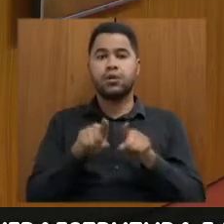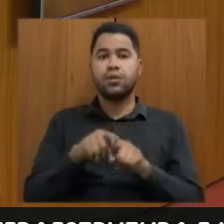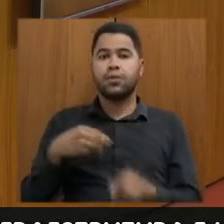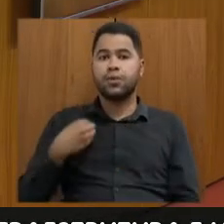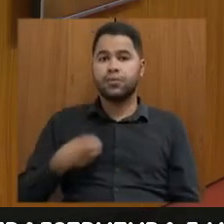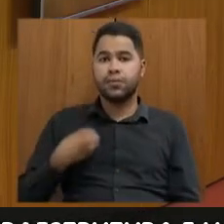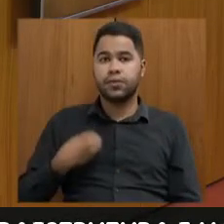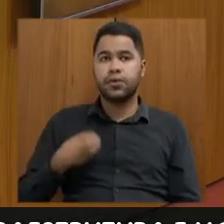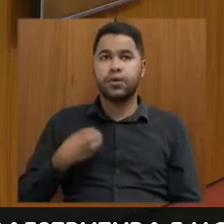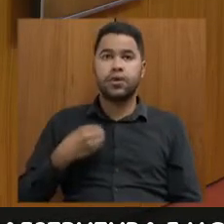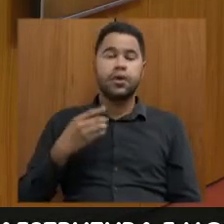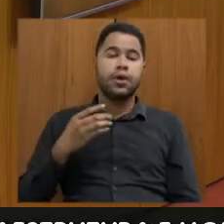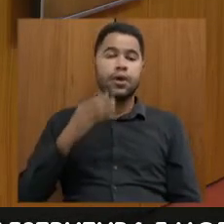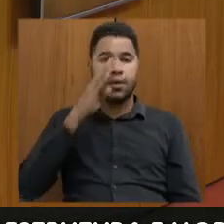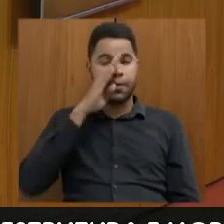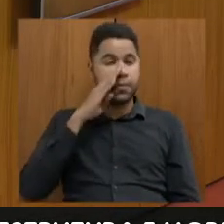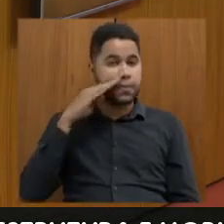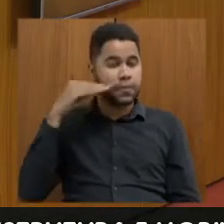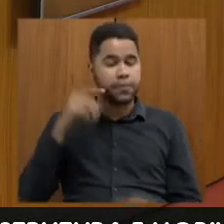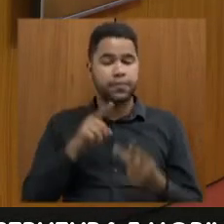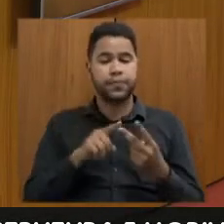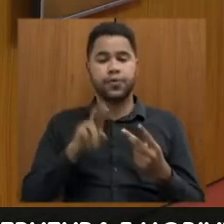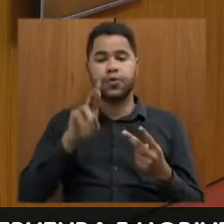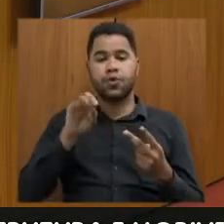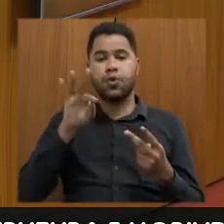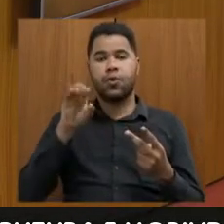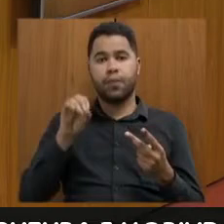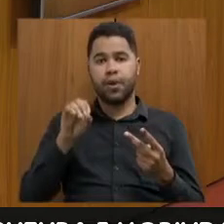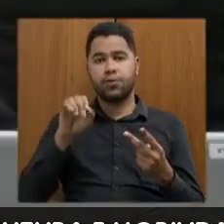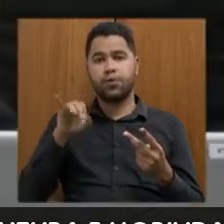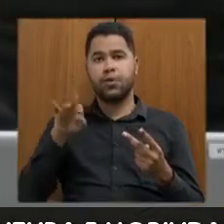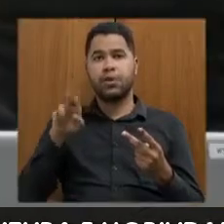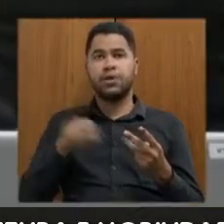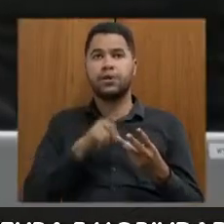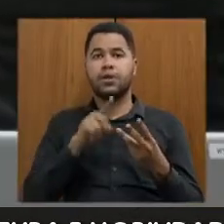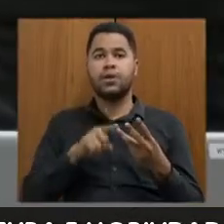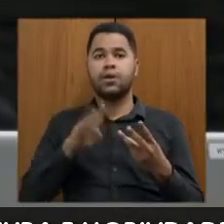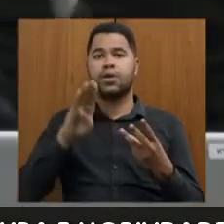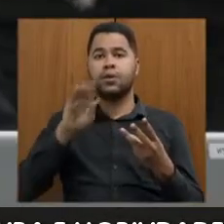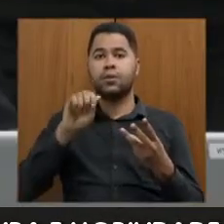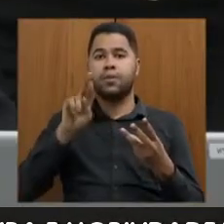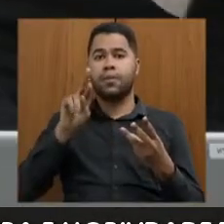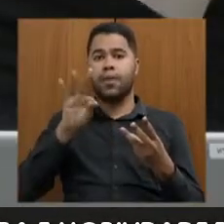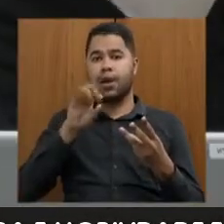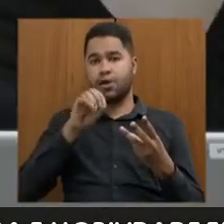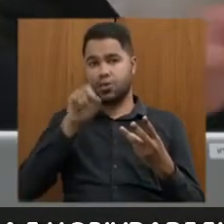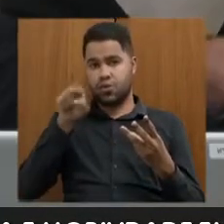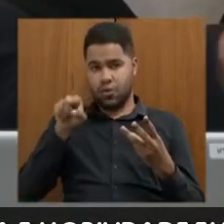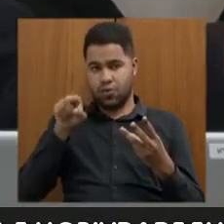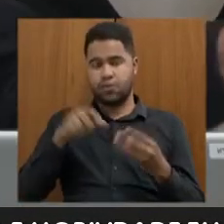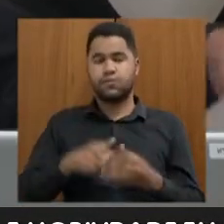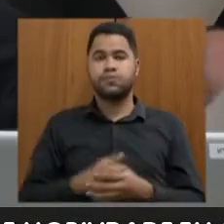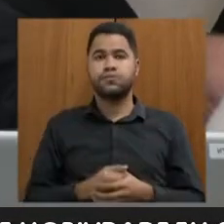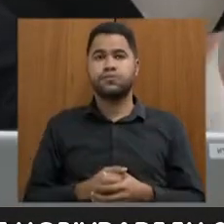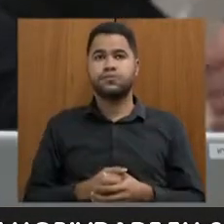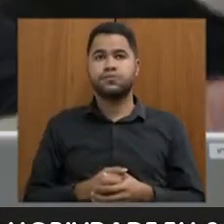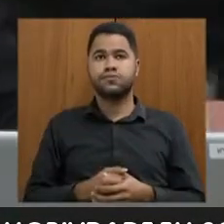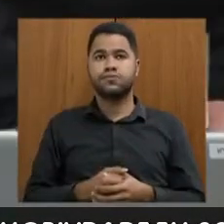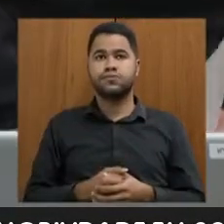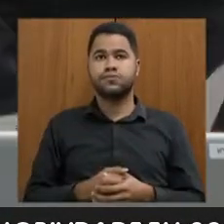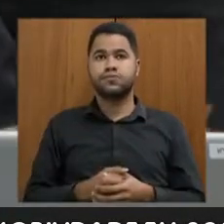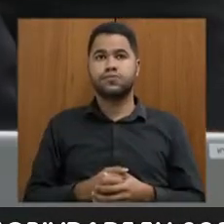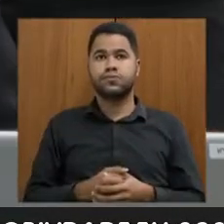da deputada Beatriz Cerqueira Deputado Roberto Andrade Deputado Bartô estão